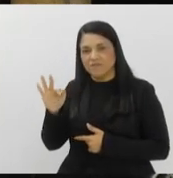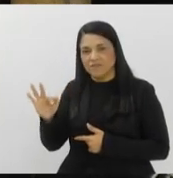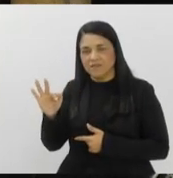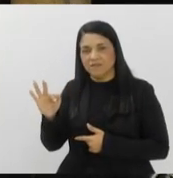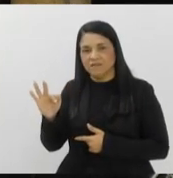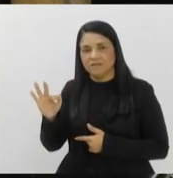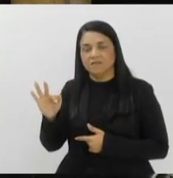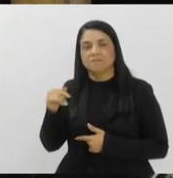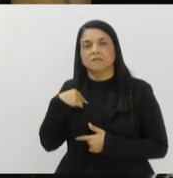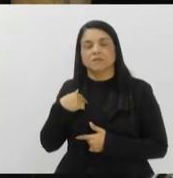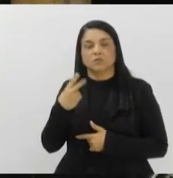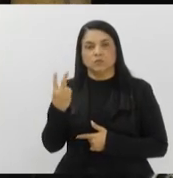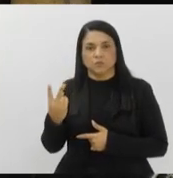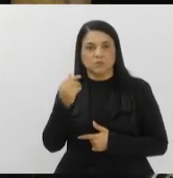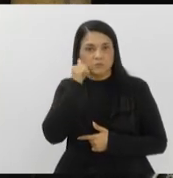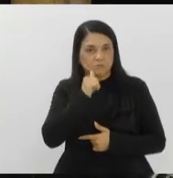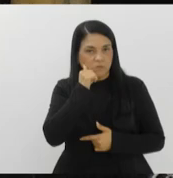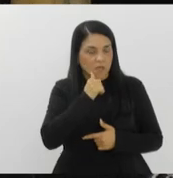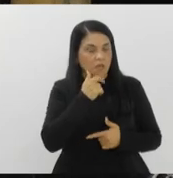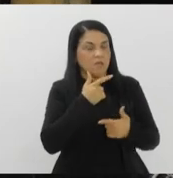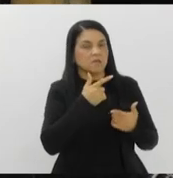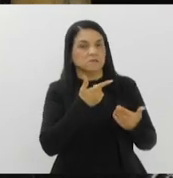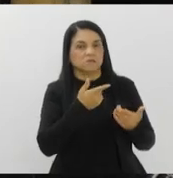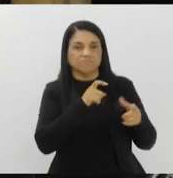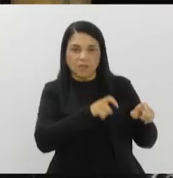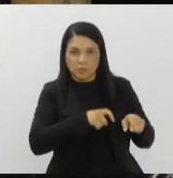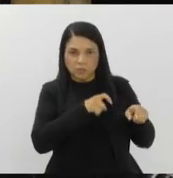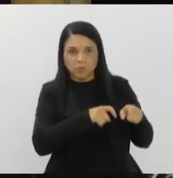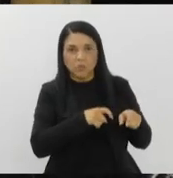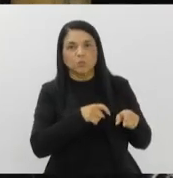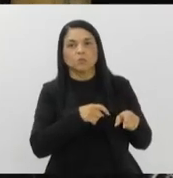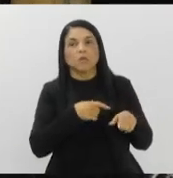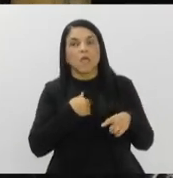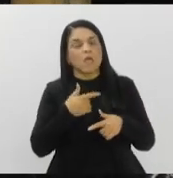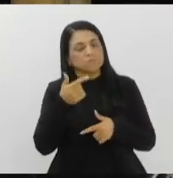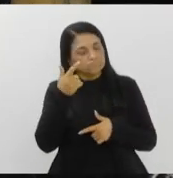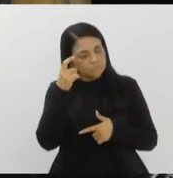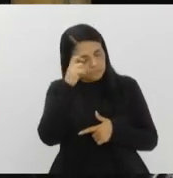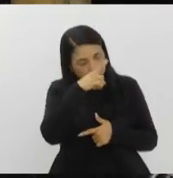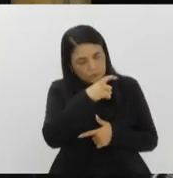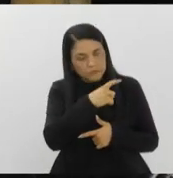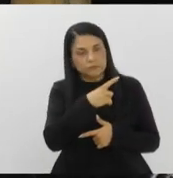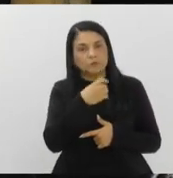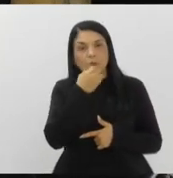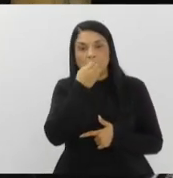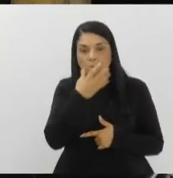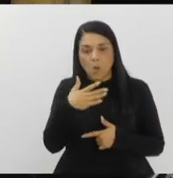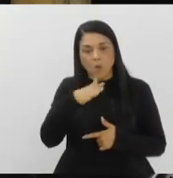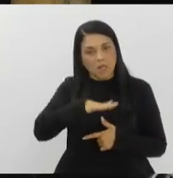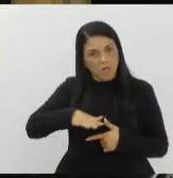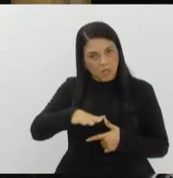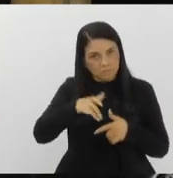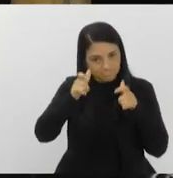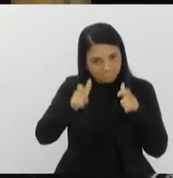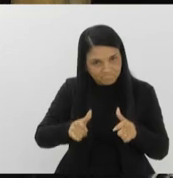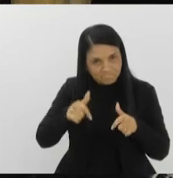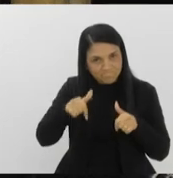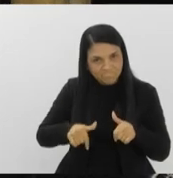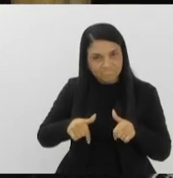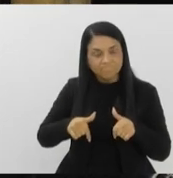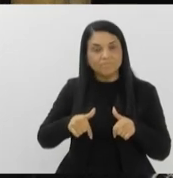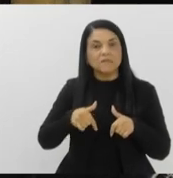espaço. Então, assim, é difícil e a gente conseguir isso. E é bom estar nesse espaço porque a gente traz